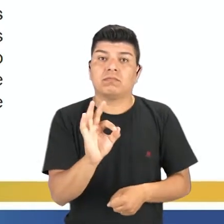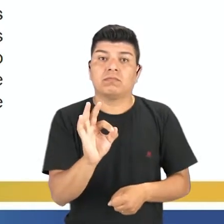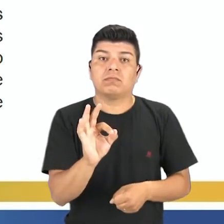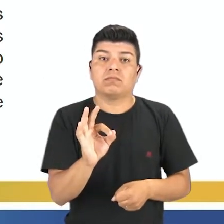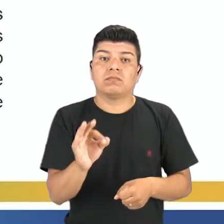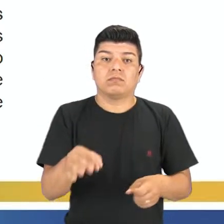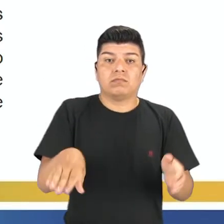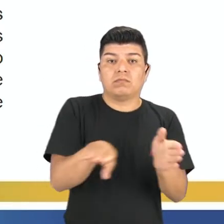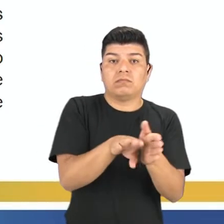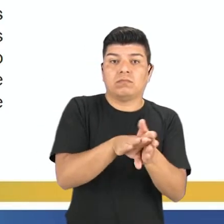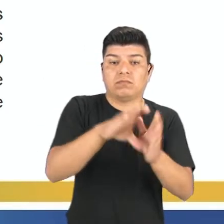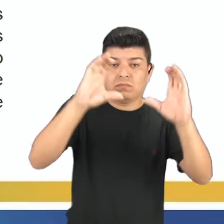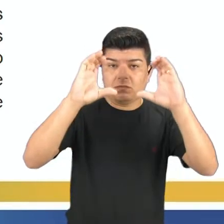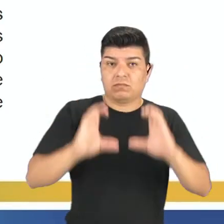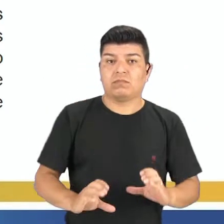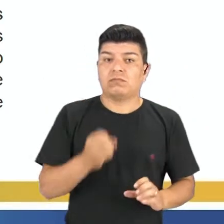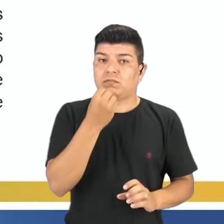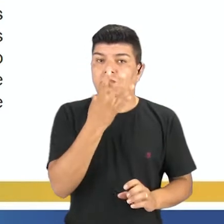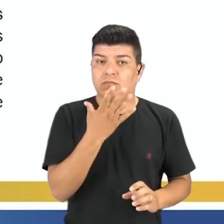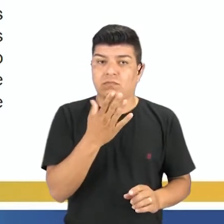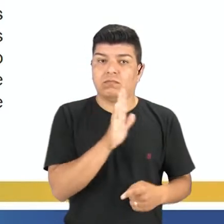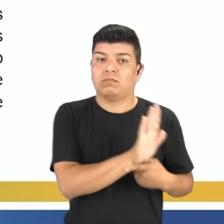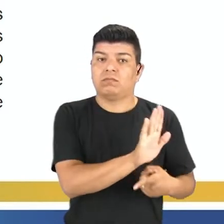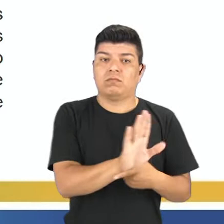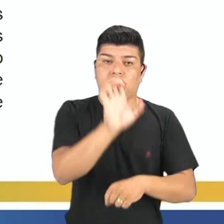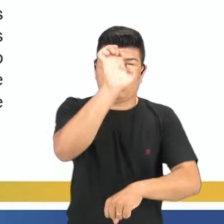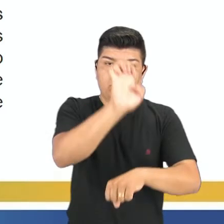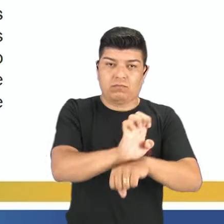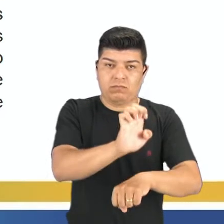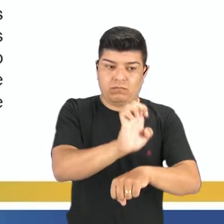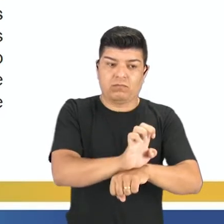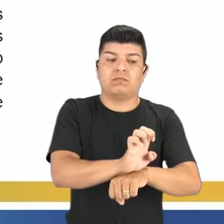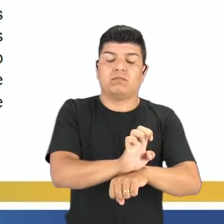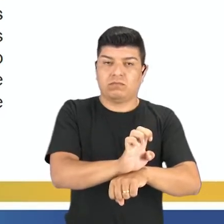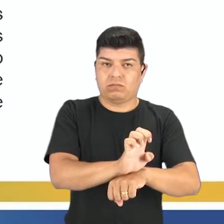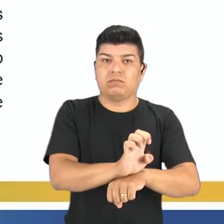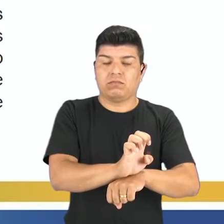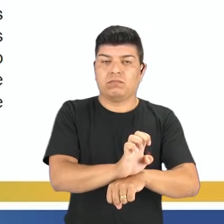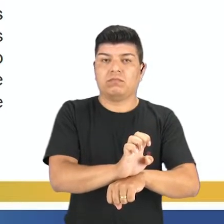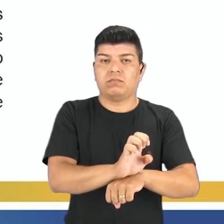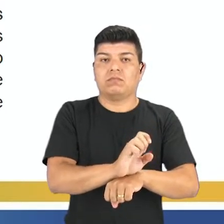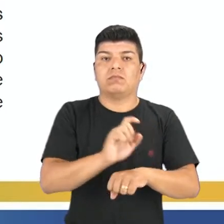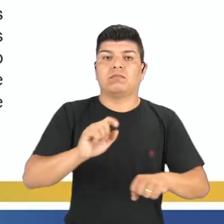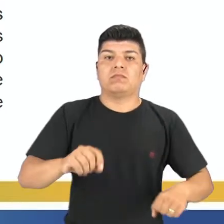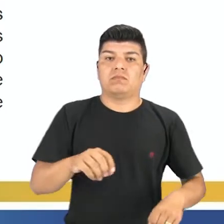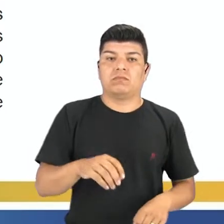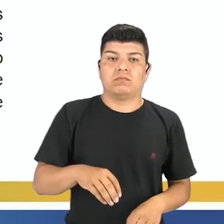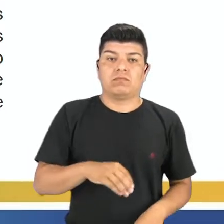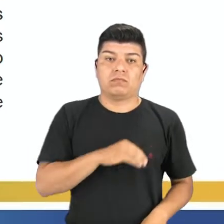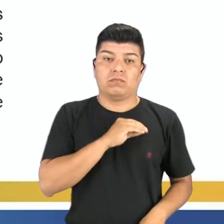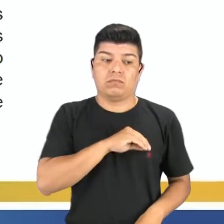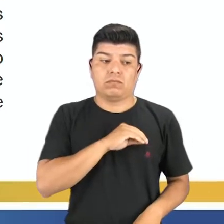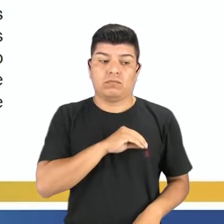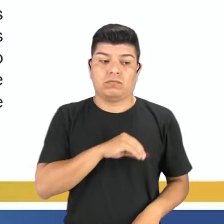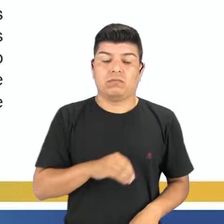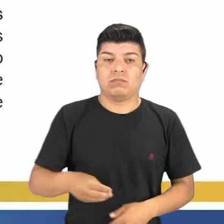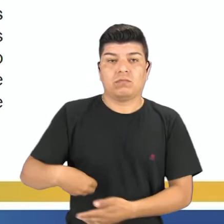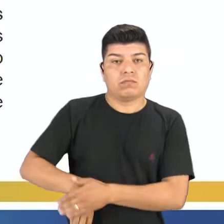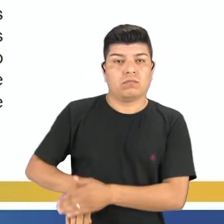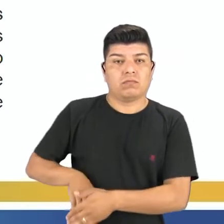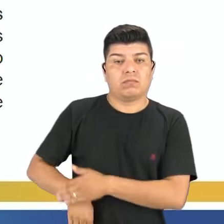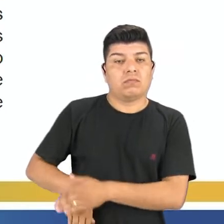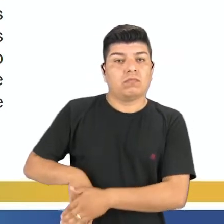ao cidadão em formas de bens e serviços de obrigação do Estado, indo ao reverso, para os bolsos dos